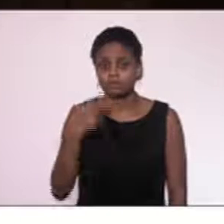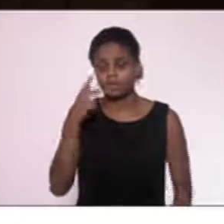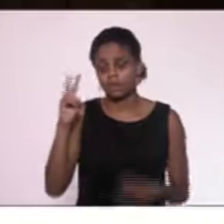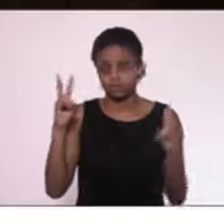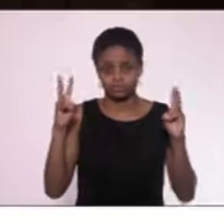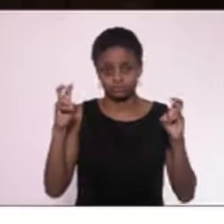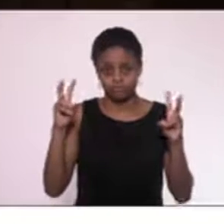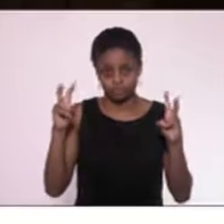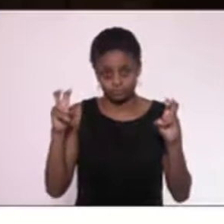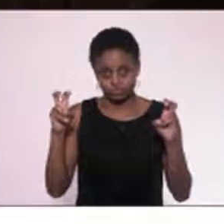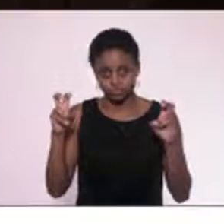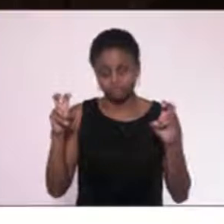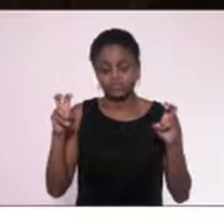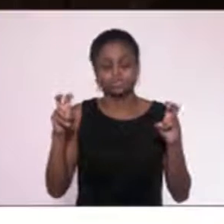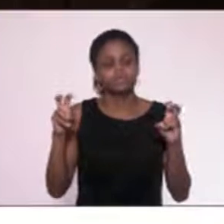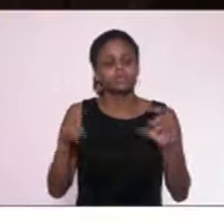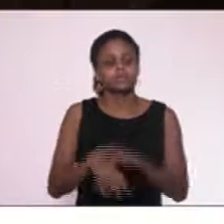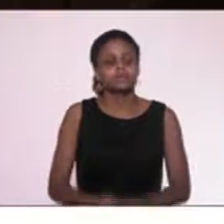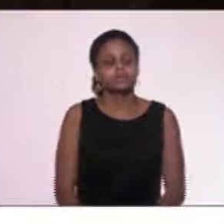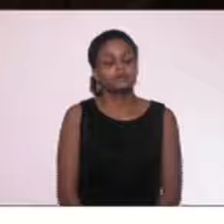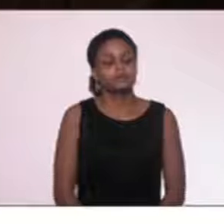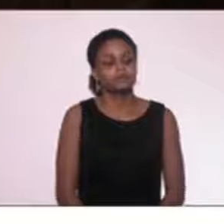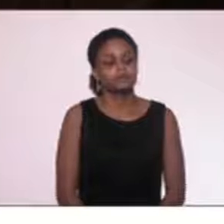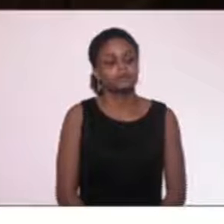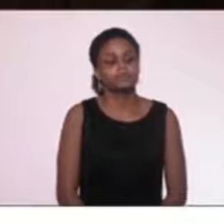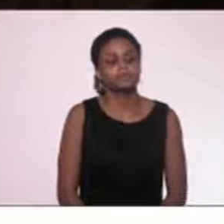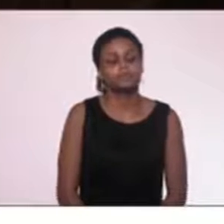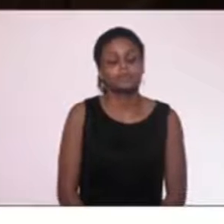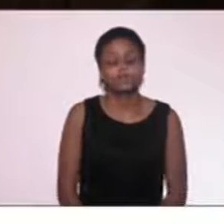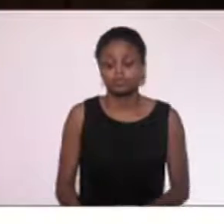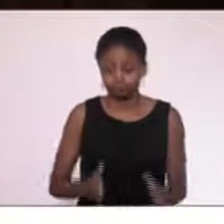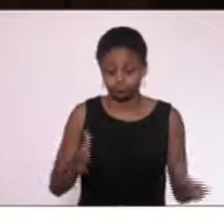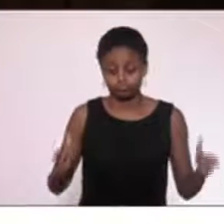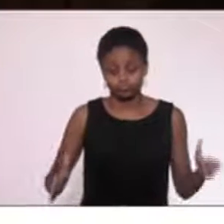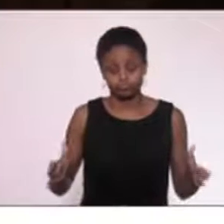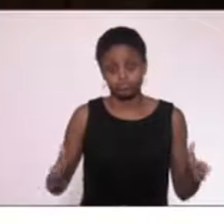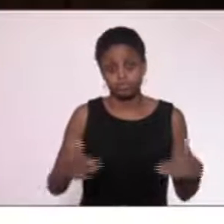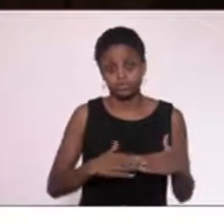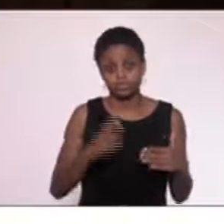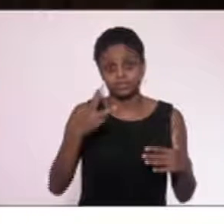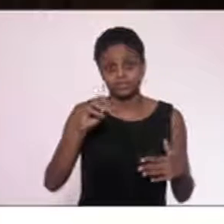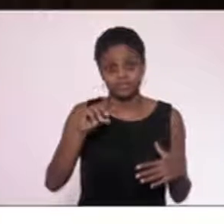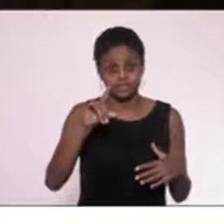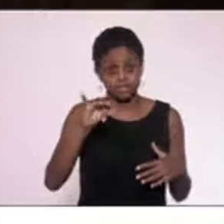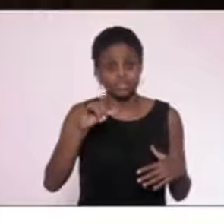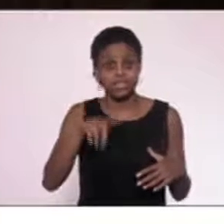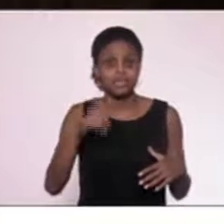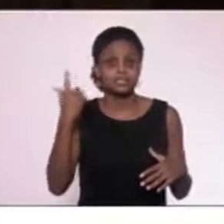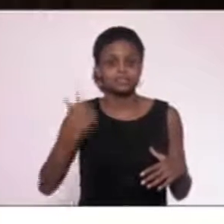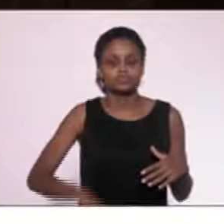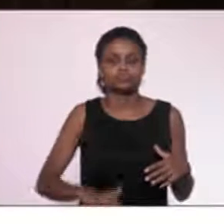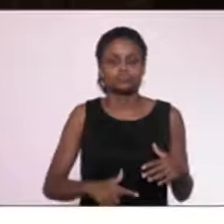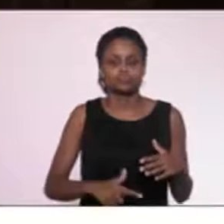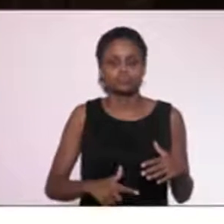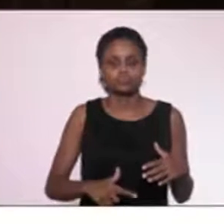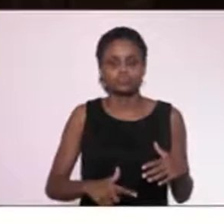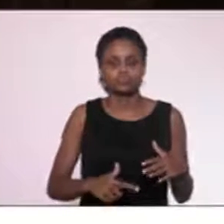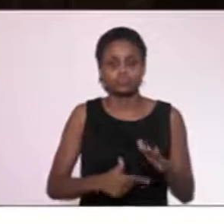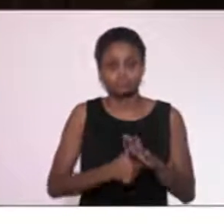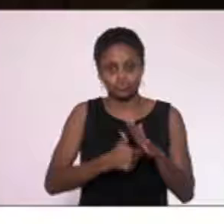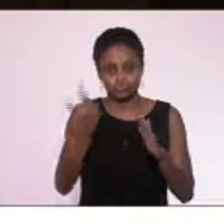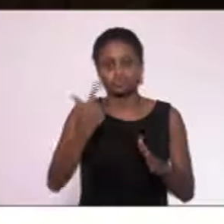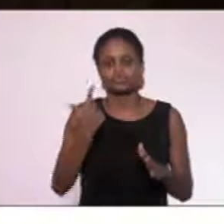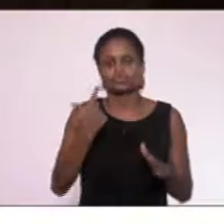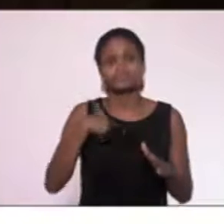tema que, no prazo de 30 dias, é a segunda vez que eu vou me referir a ele.